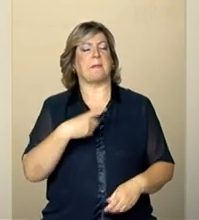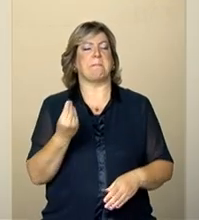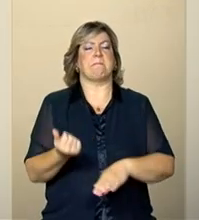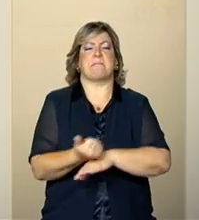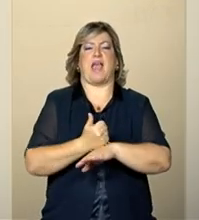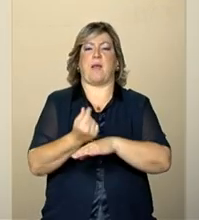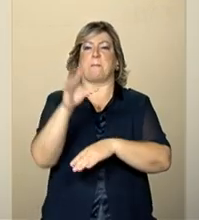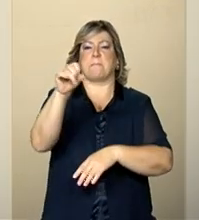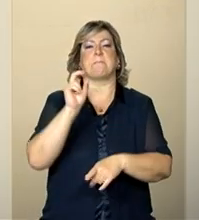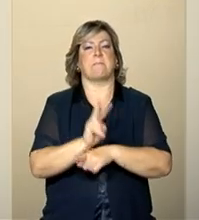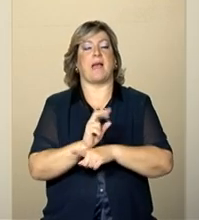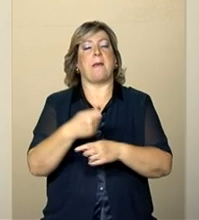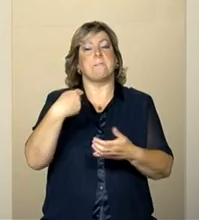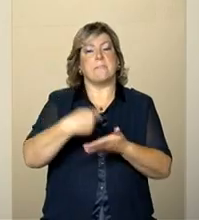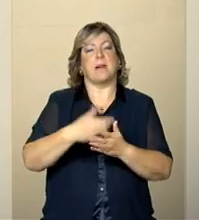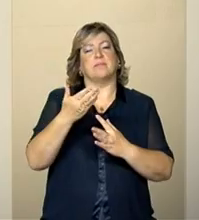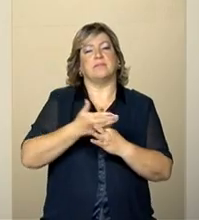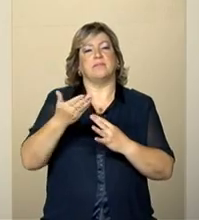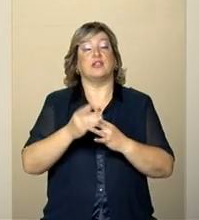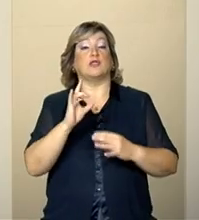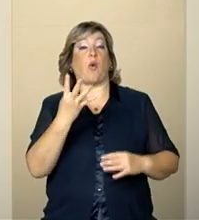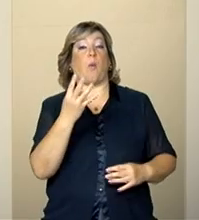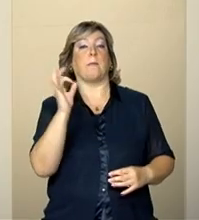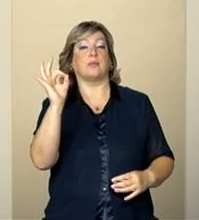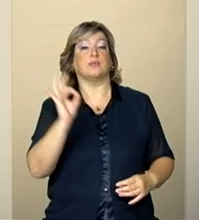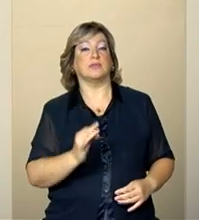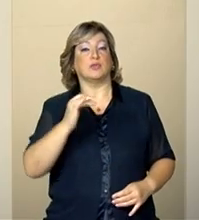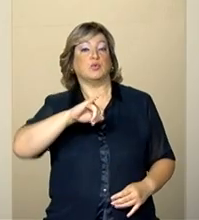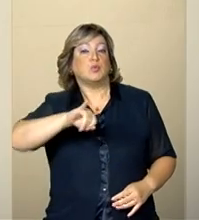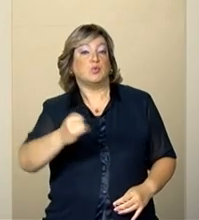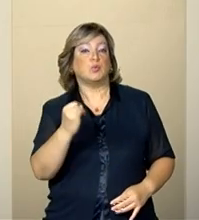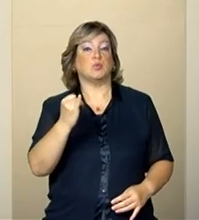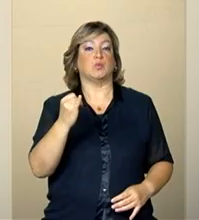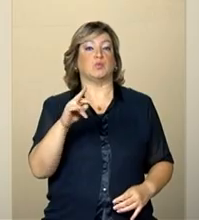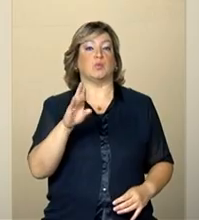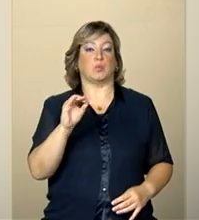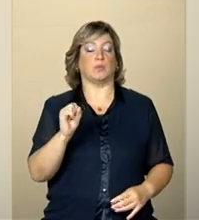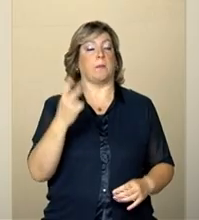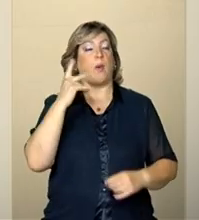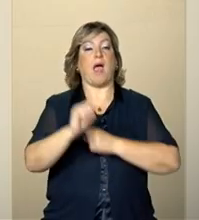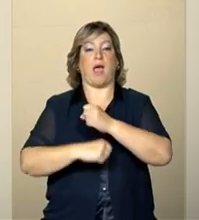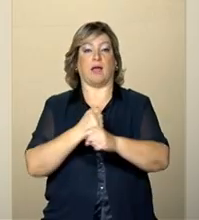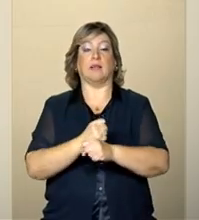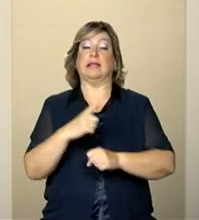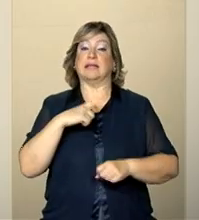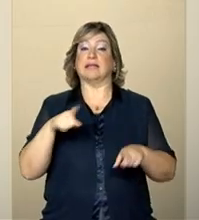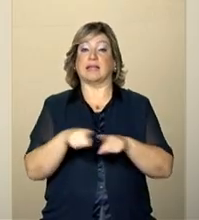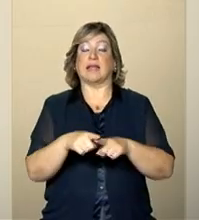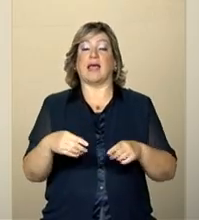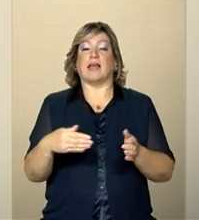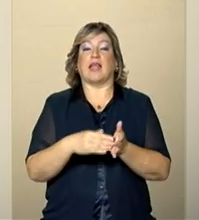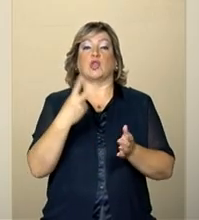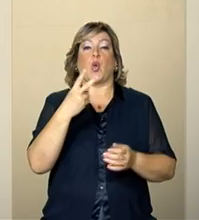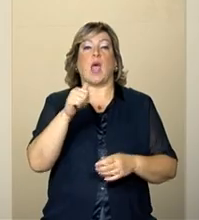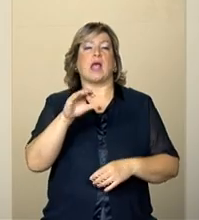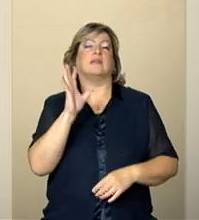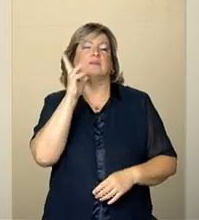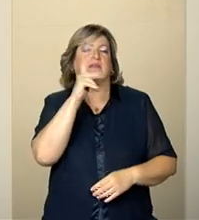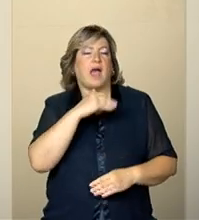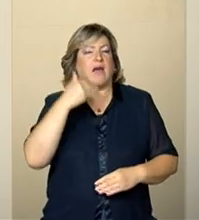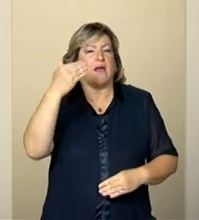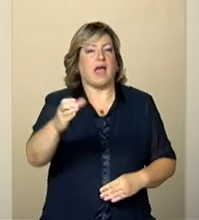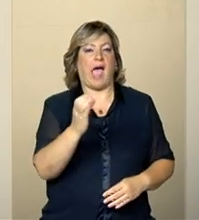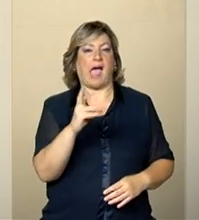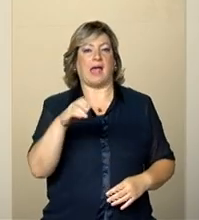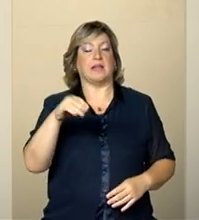melhores pagando só 4% de juros ao ano além de ter 2 anos de carência para pagar o crédito